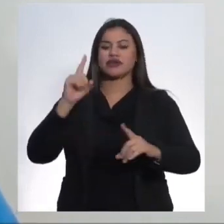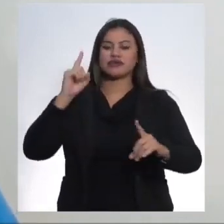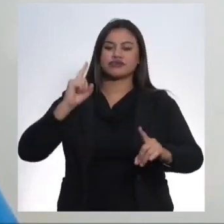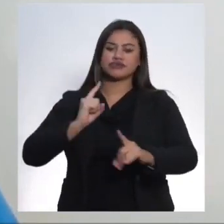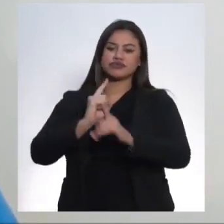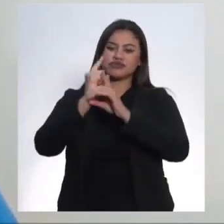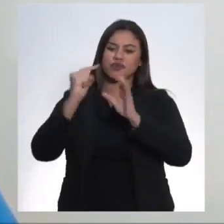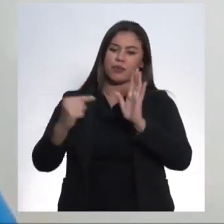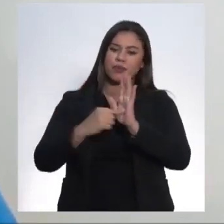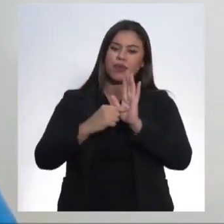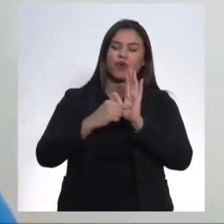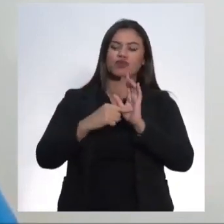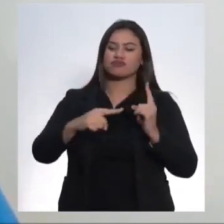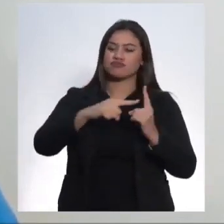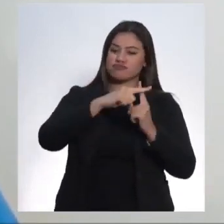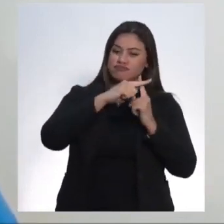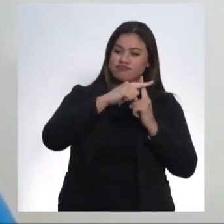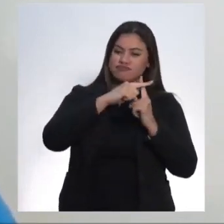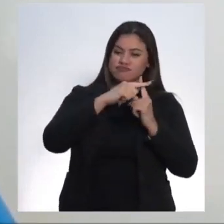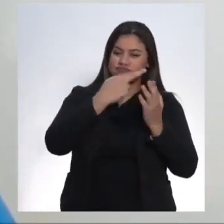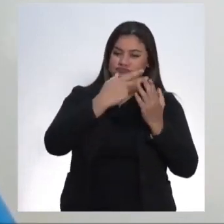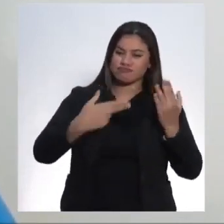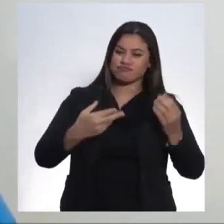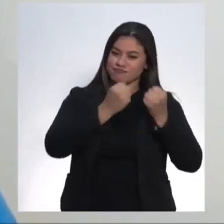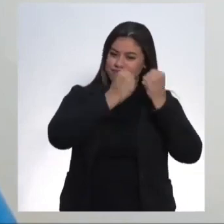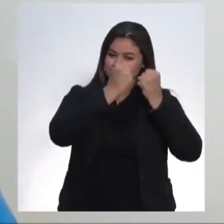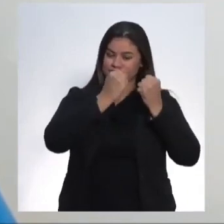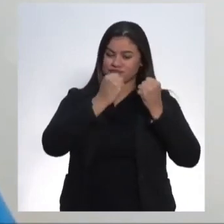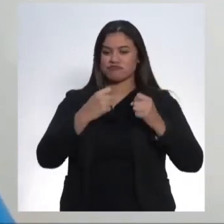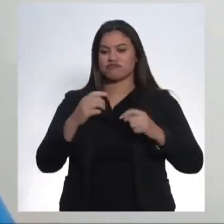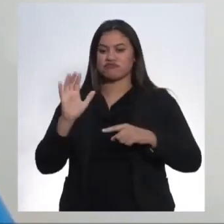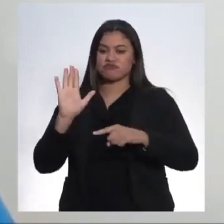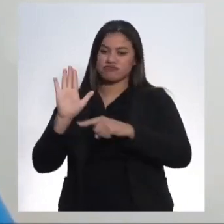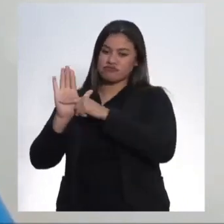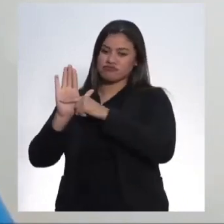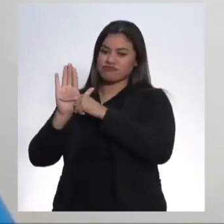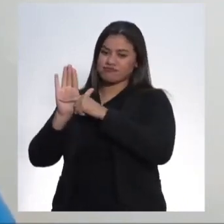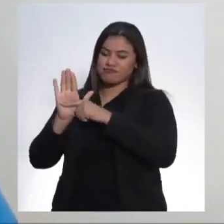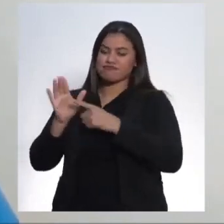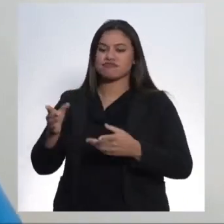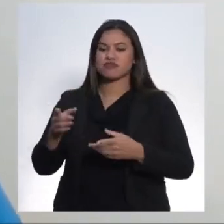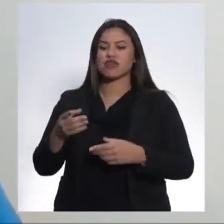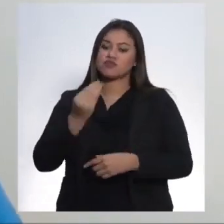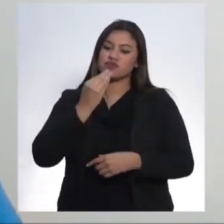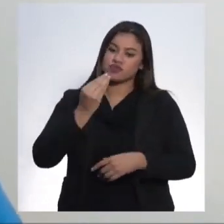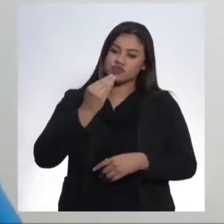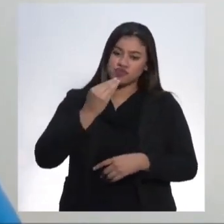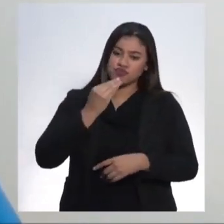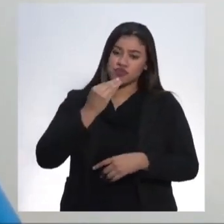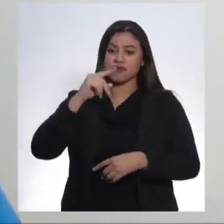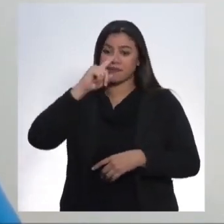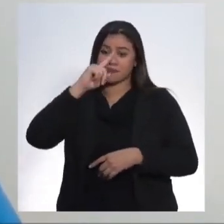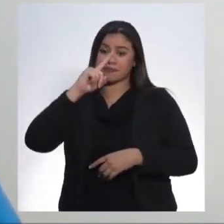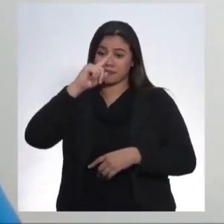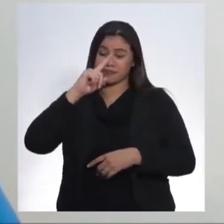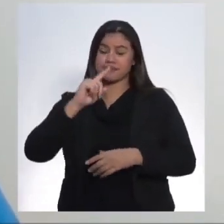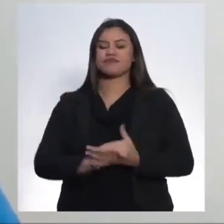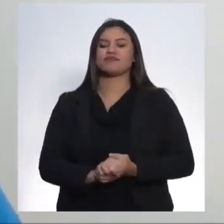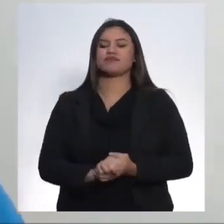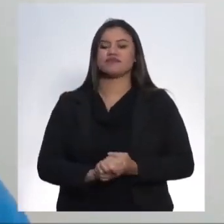os pontos fortes, as fraquezas, as oportunidades e as ameaças. Trabalhamos a roda da